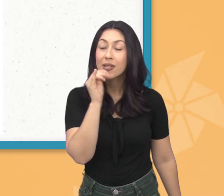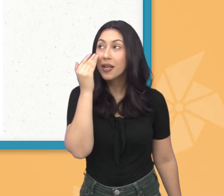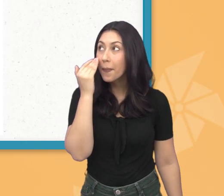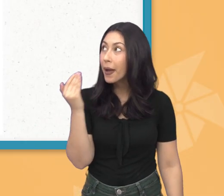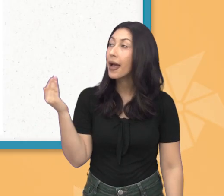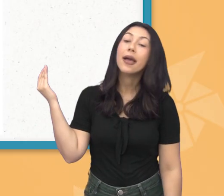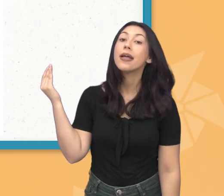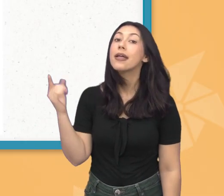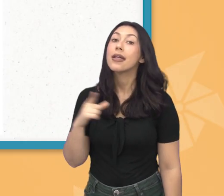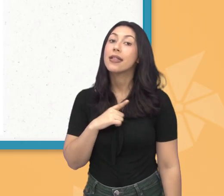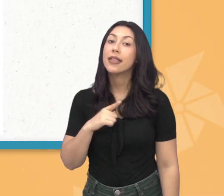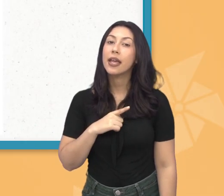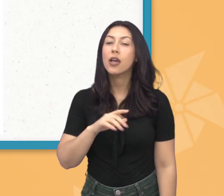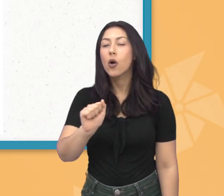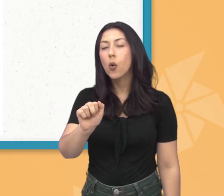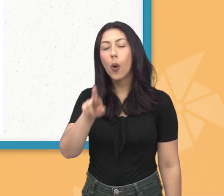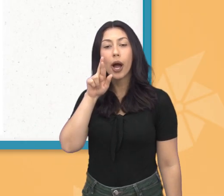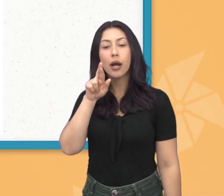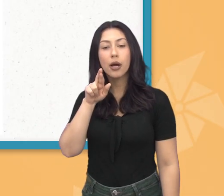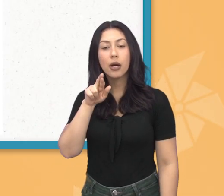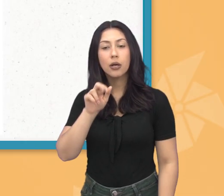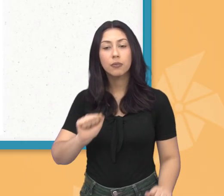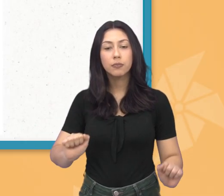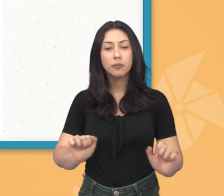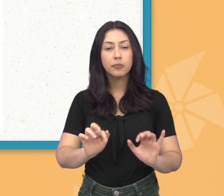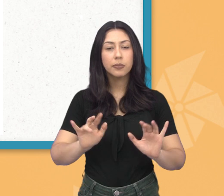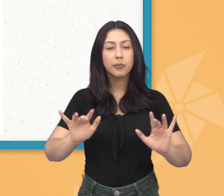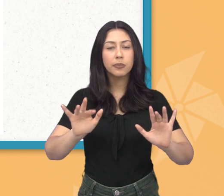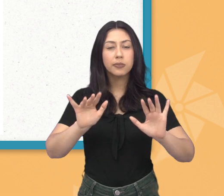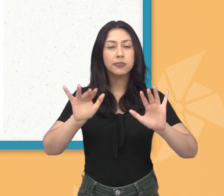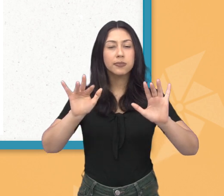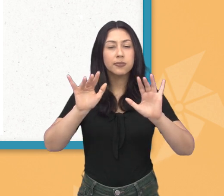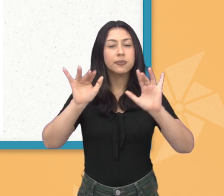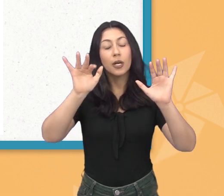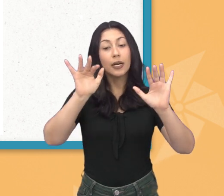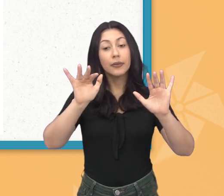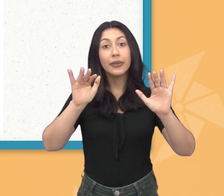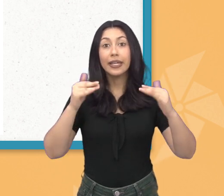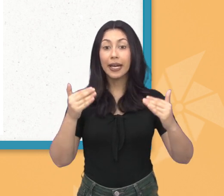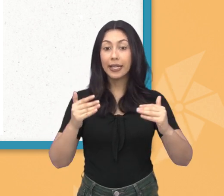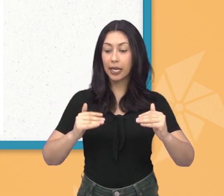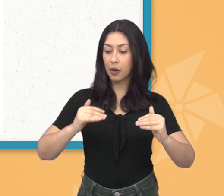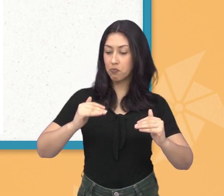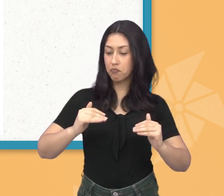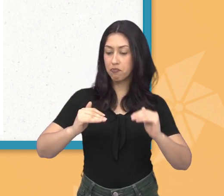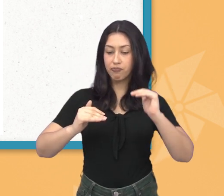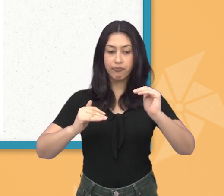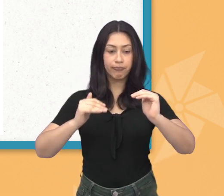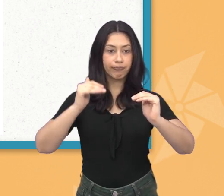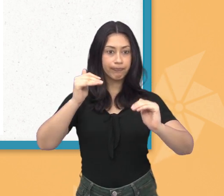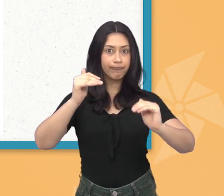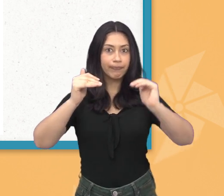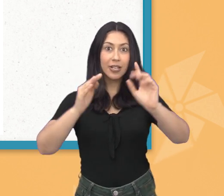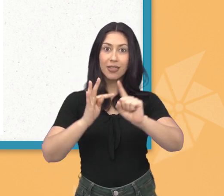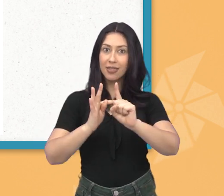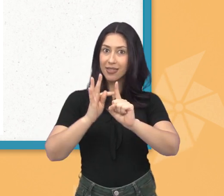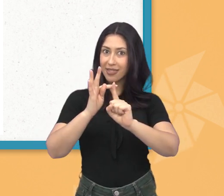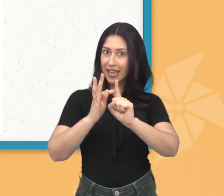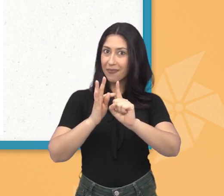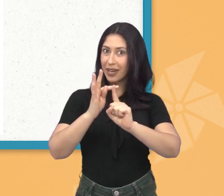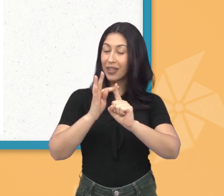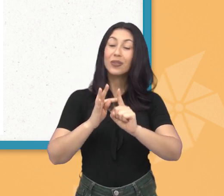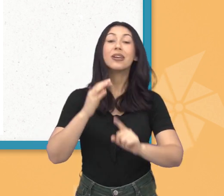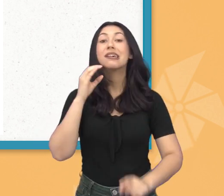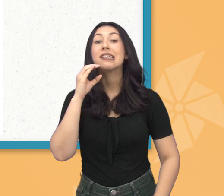adentra um ar líquido a cerca de menos 200 graus Celsius, como você pode ver nessa imagem, e nessas placas aqui ele vai se resfriando cada gás a sua temperatura